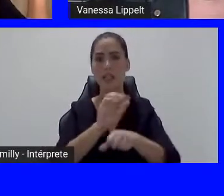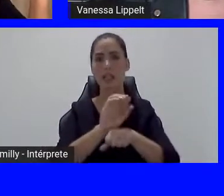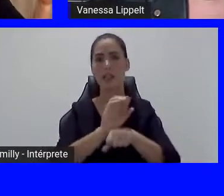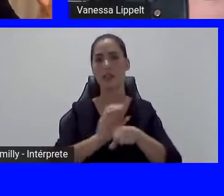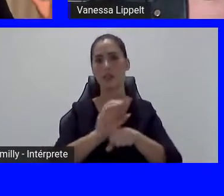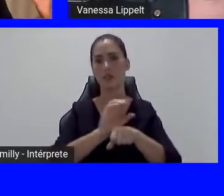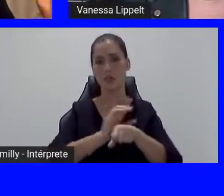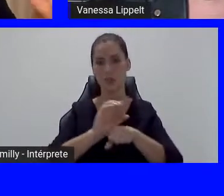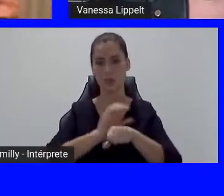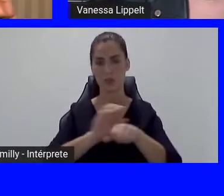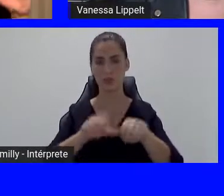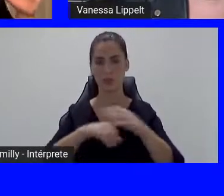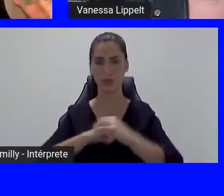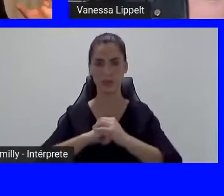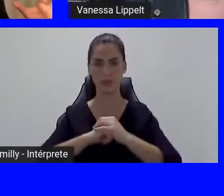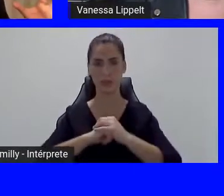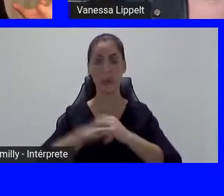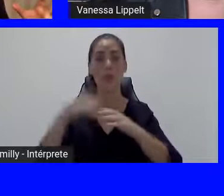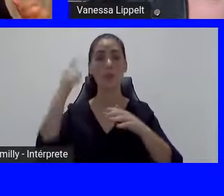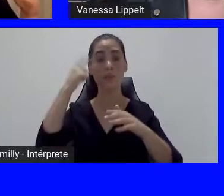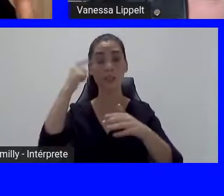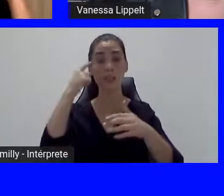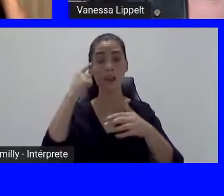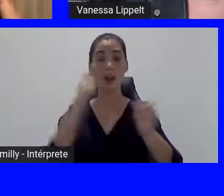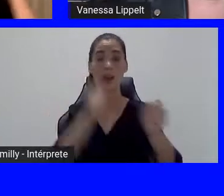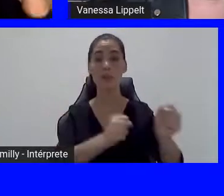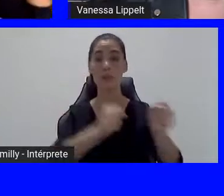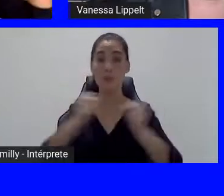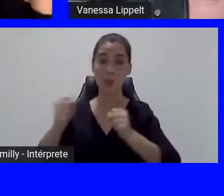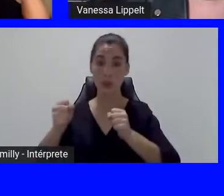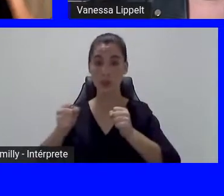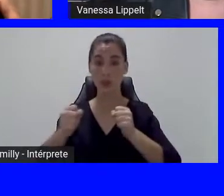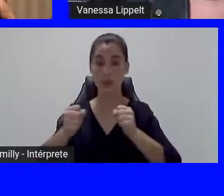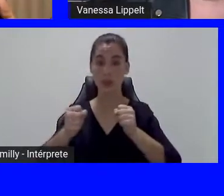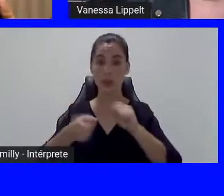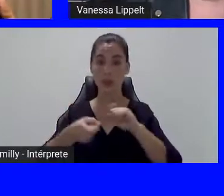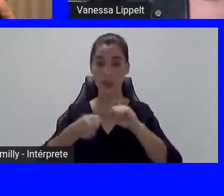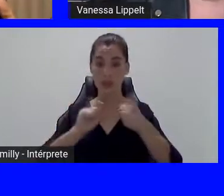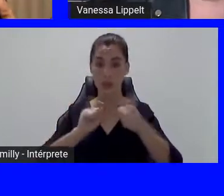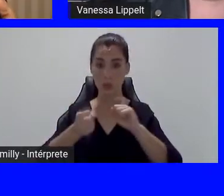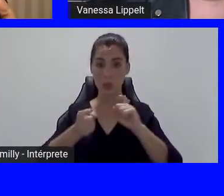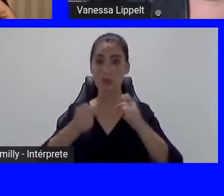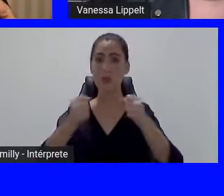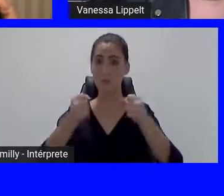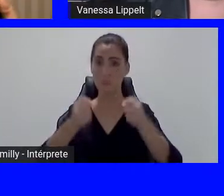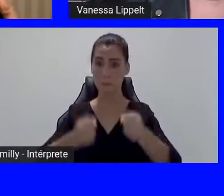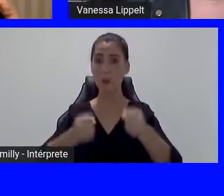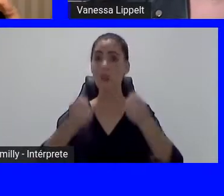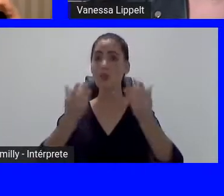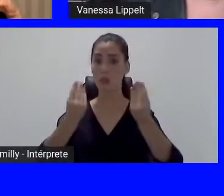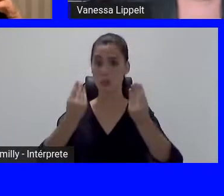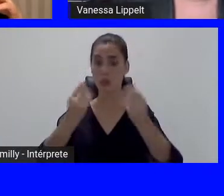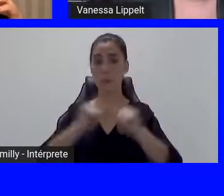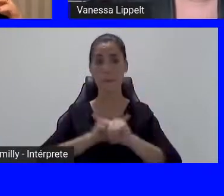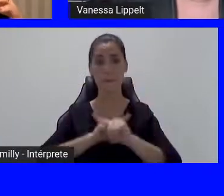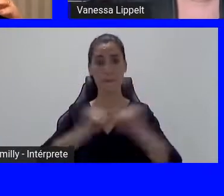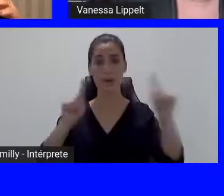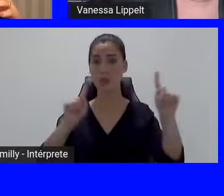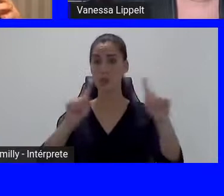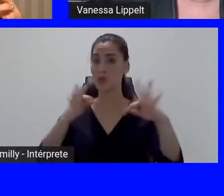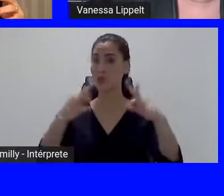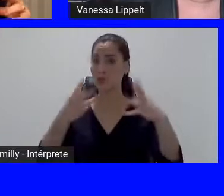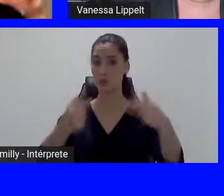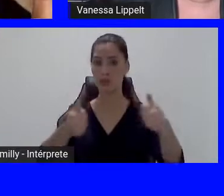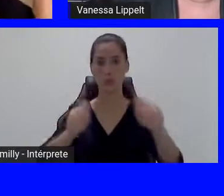lembrar que o Poder Executivo pode muito, mas não pode tudo. Ele tem limites não só na Constituição, mas o limite dele também está no poder